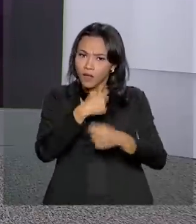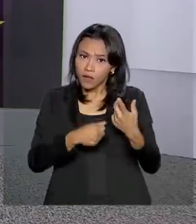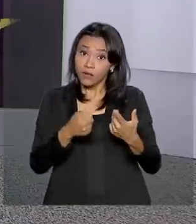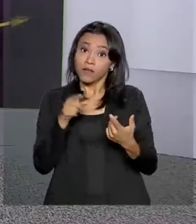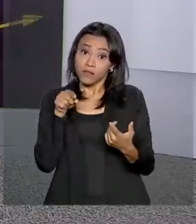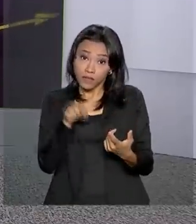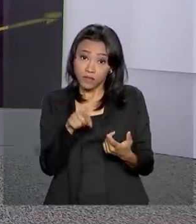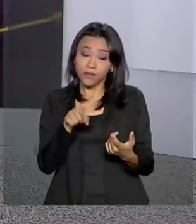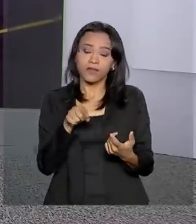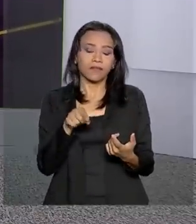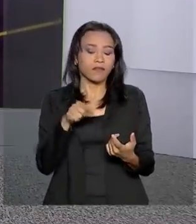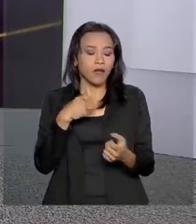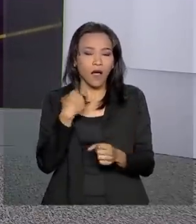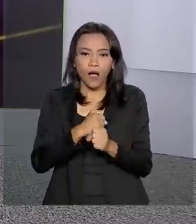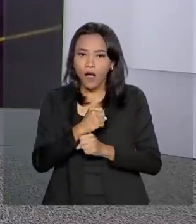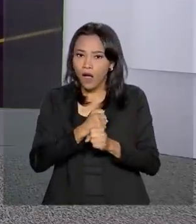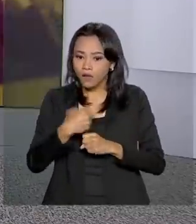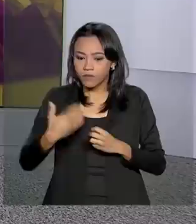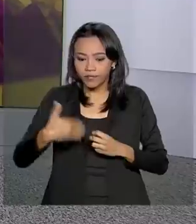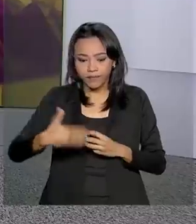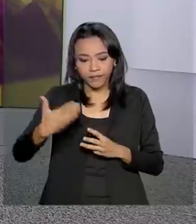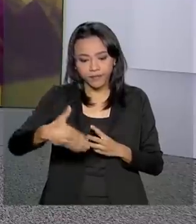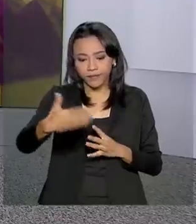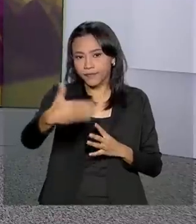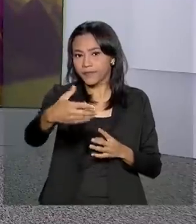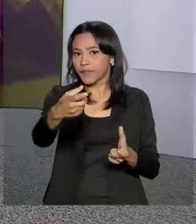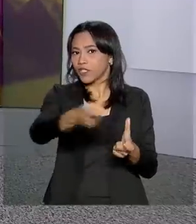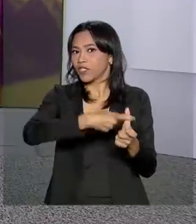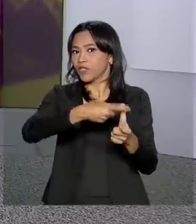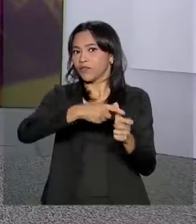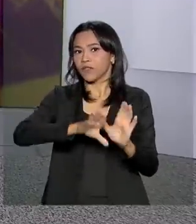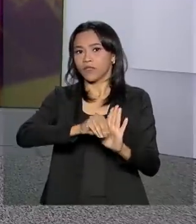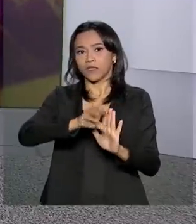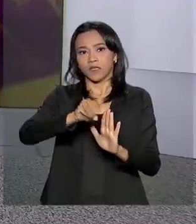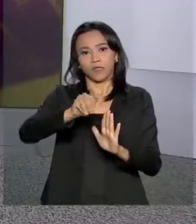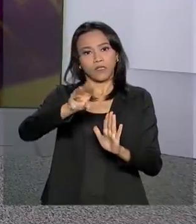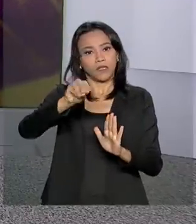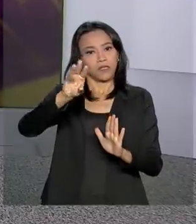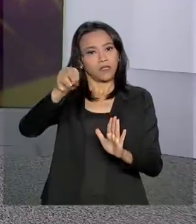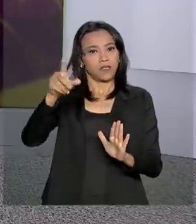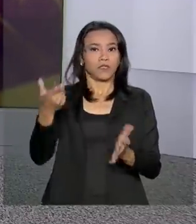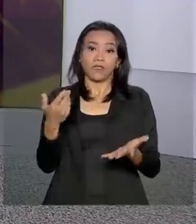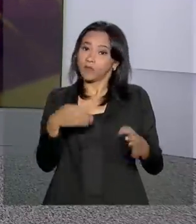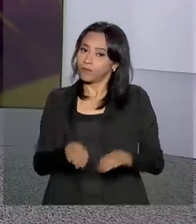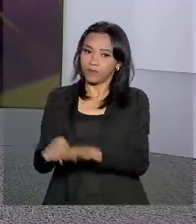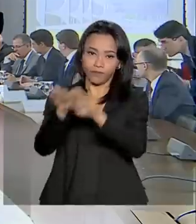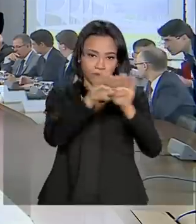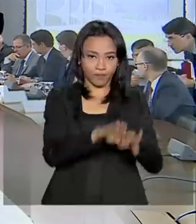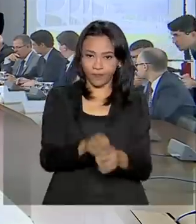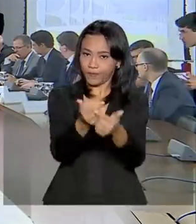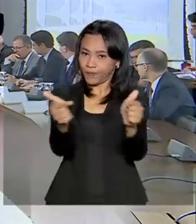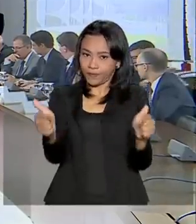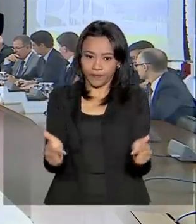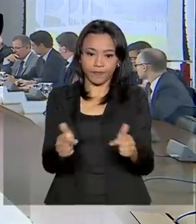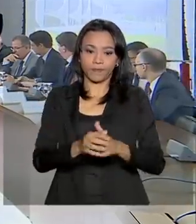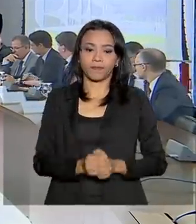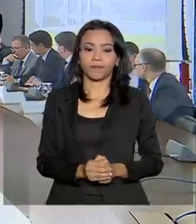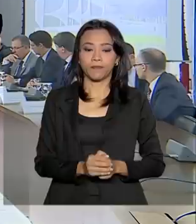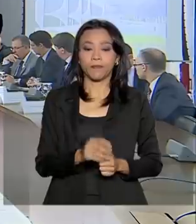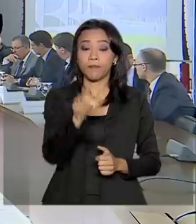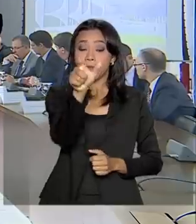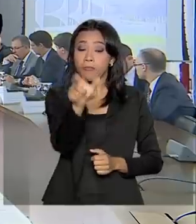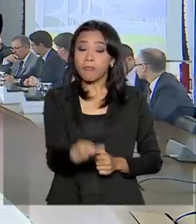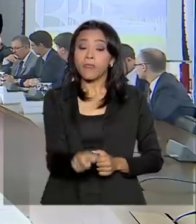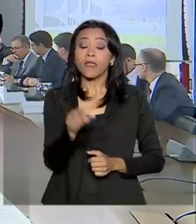rombo da Previdência a cada ano, é também, nas palavras dele, uma fábrica de desigualdades. A prioridade